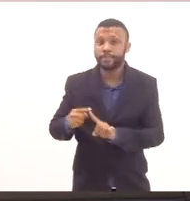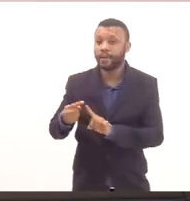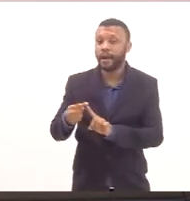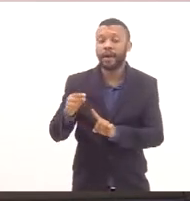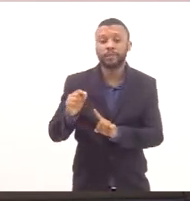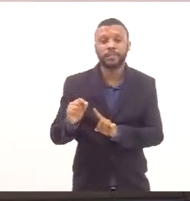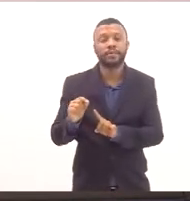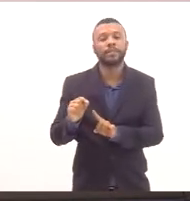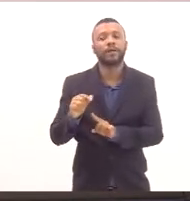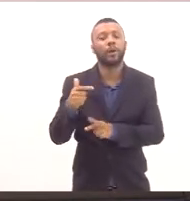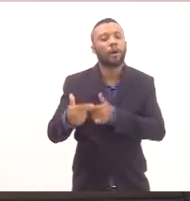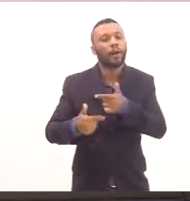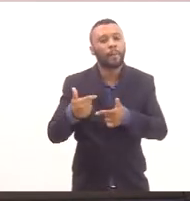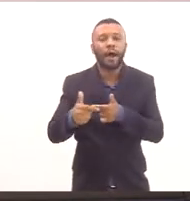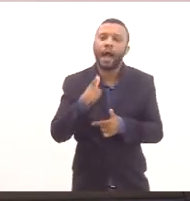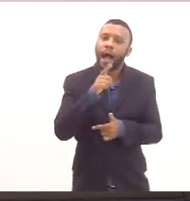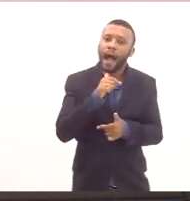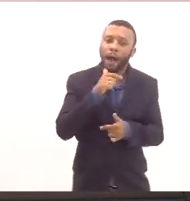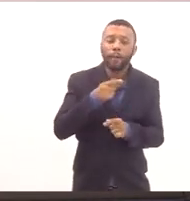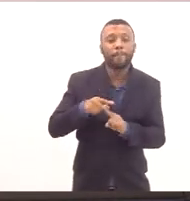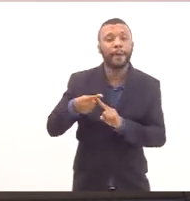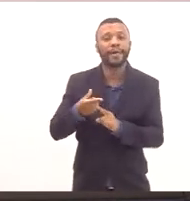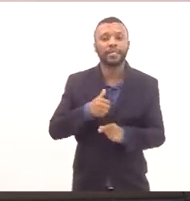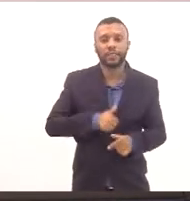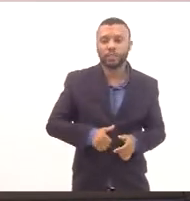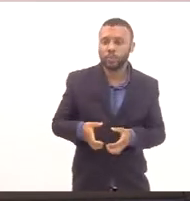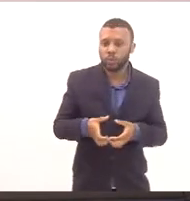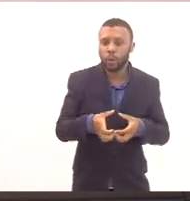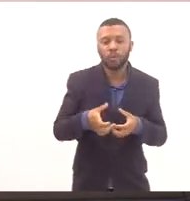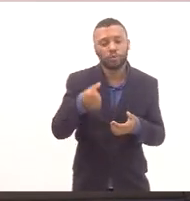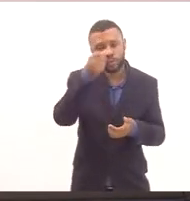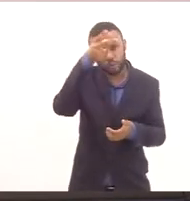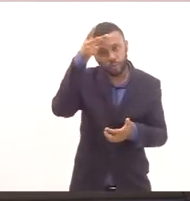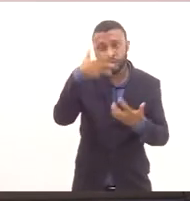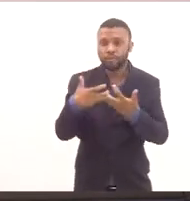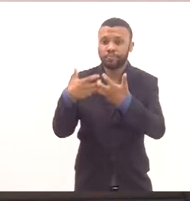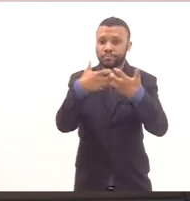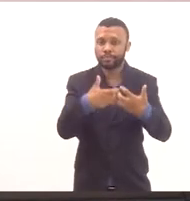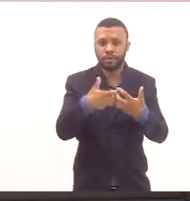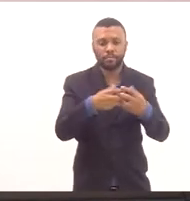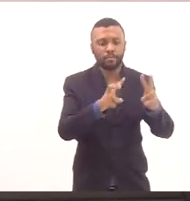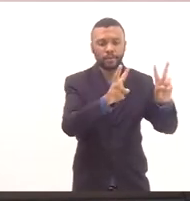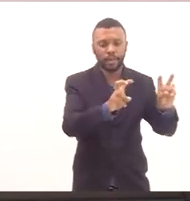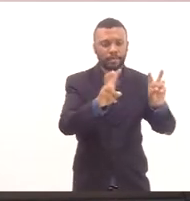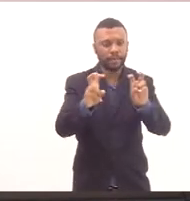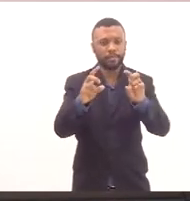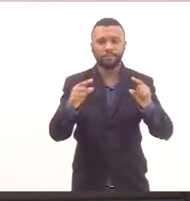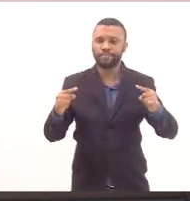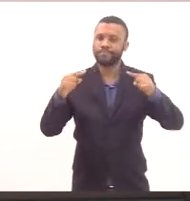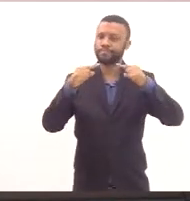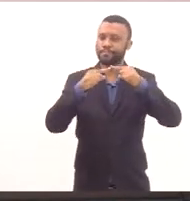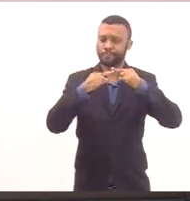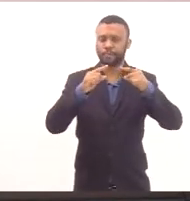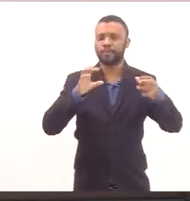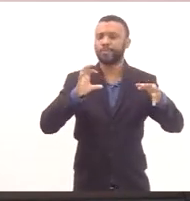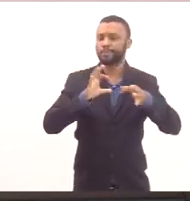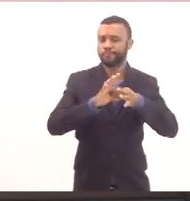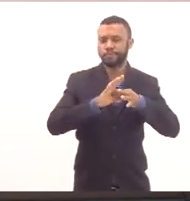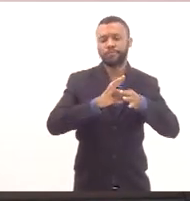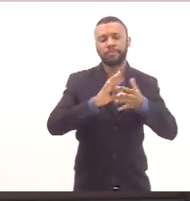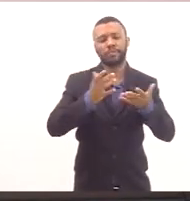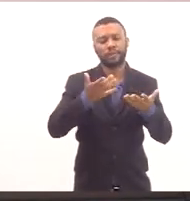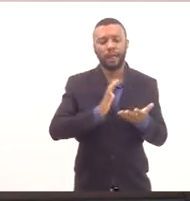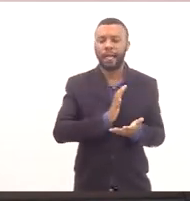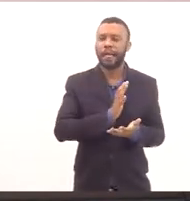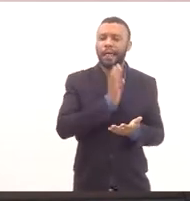de água e esgoto da cidade de Petrópolis que são temas absolutamente pertinentes com o fator da tragédia e no